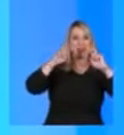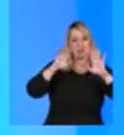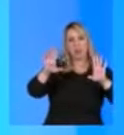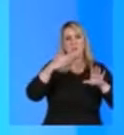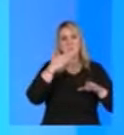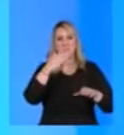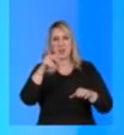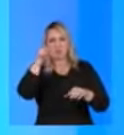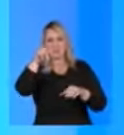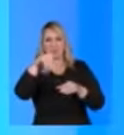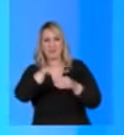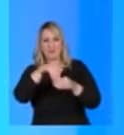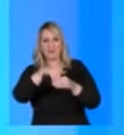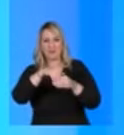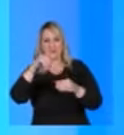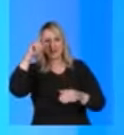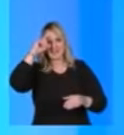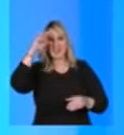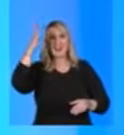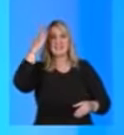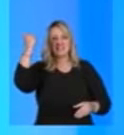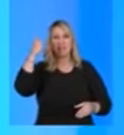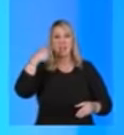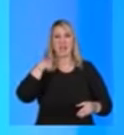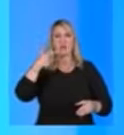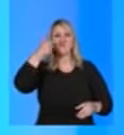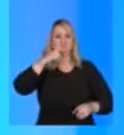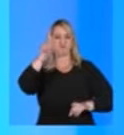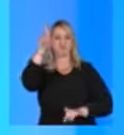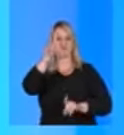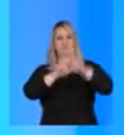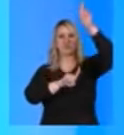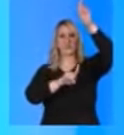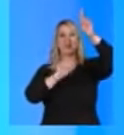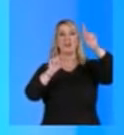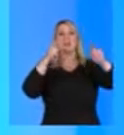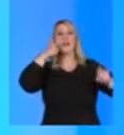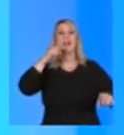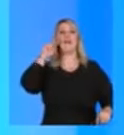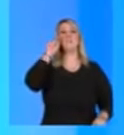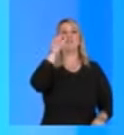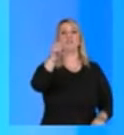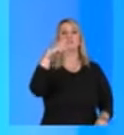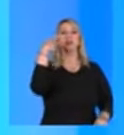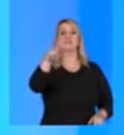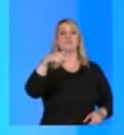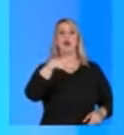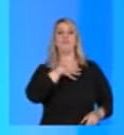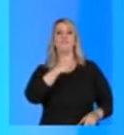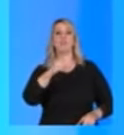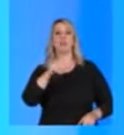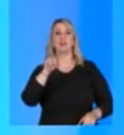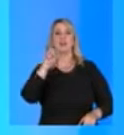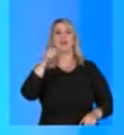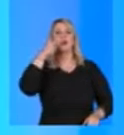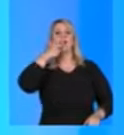vou pedir o seu voto porque o Crivela sabe que no segundo turno eu ganho a eleição dele e quem vai ganhar você é o seu